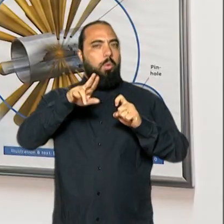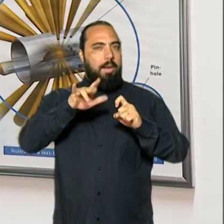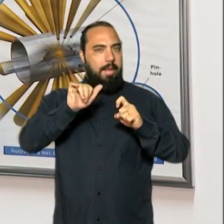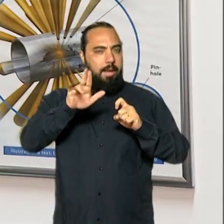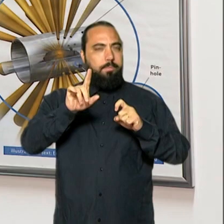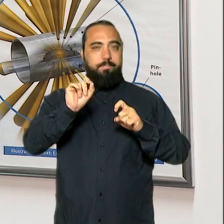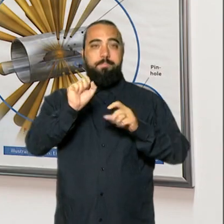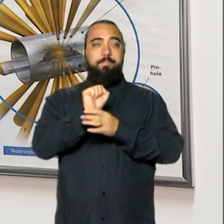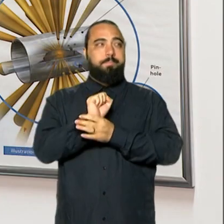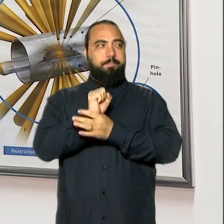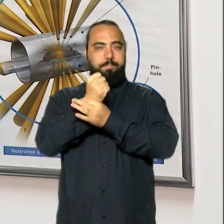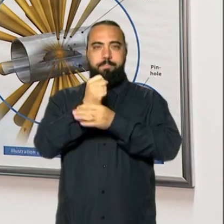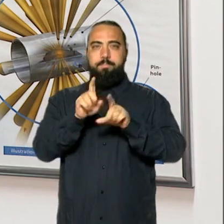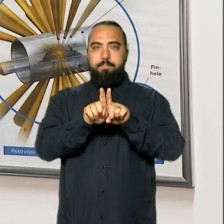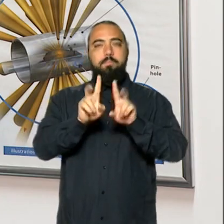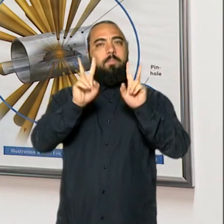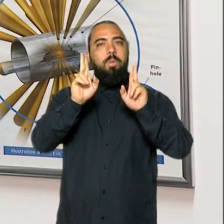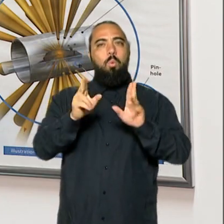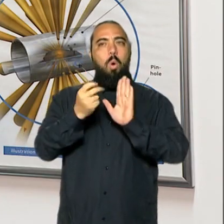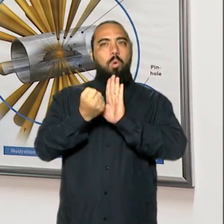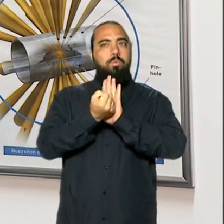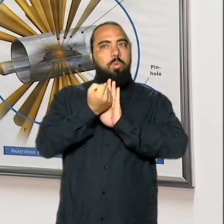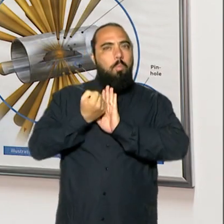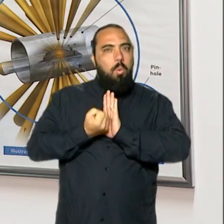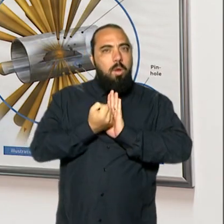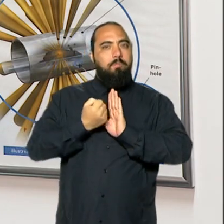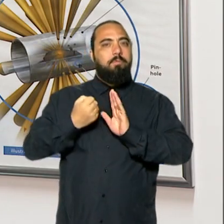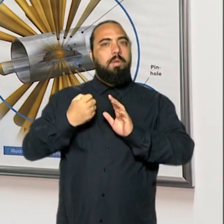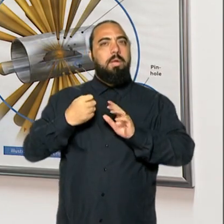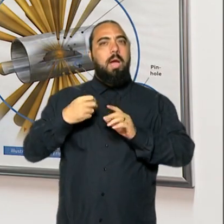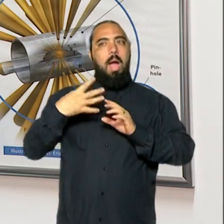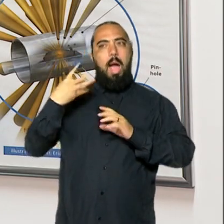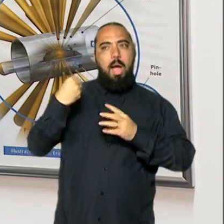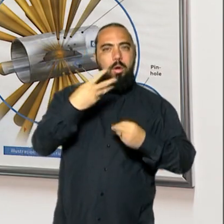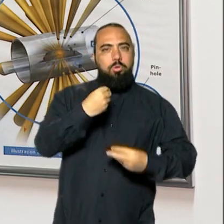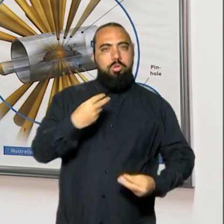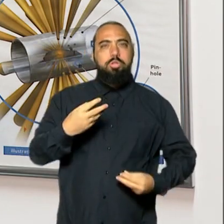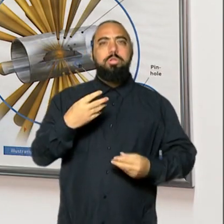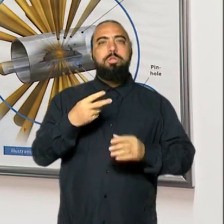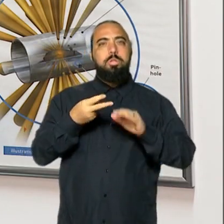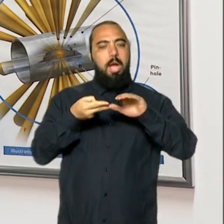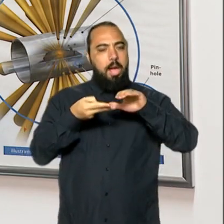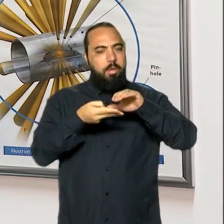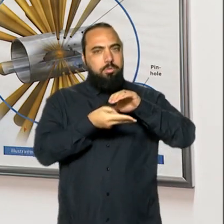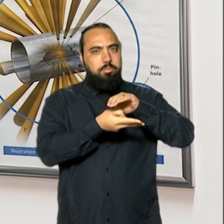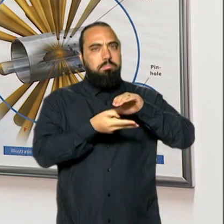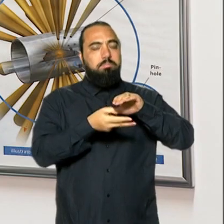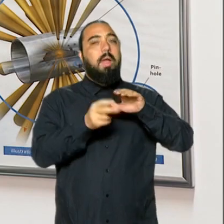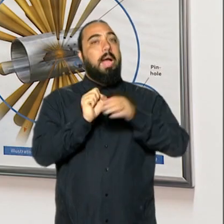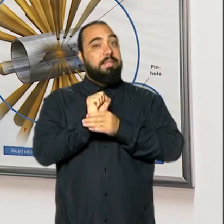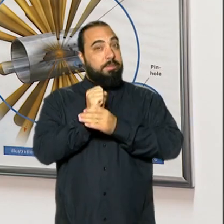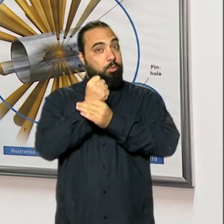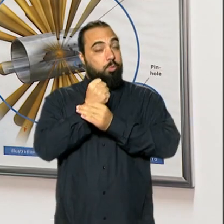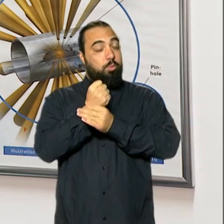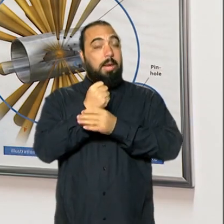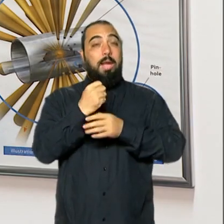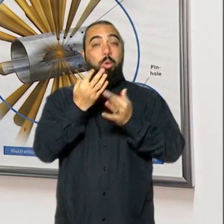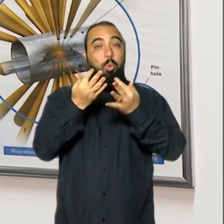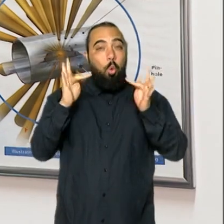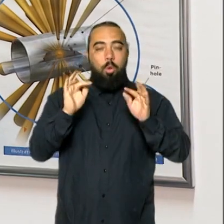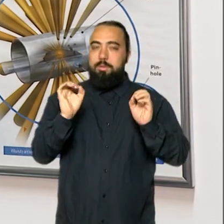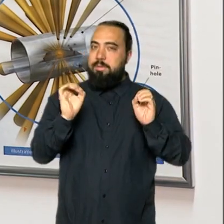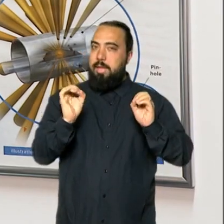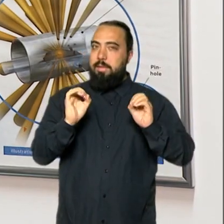tão segura como uma tomografia, quanto um raio-x, quanto uma ressonância, ela é bastante segura, ela é indolor e